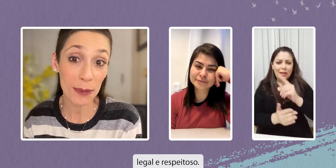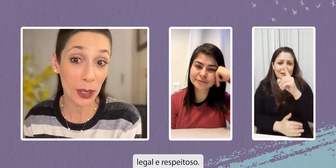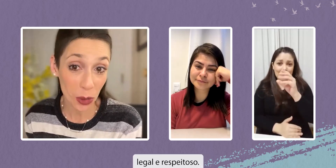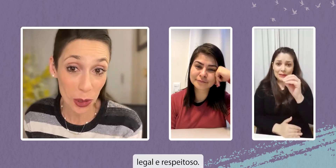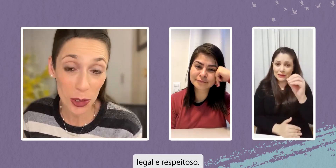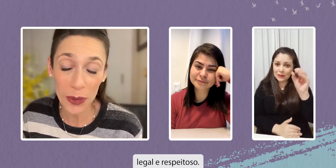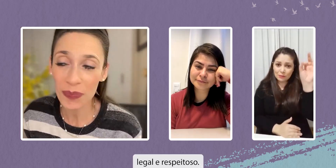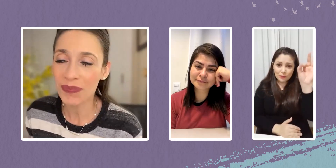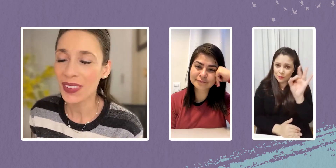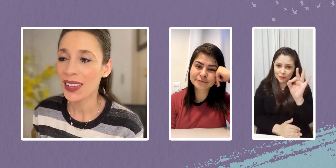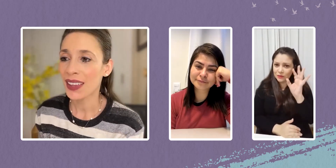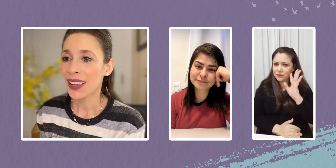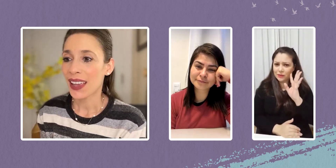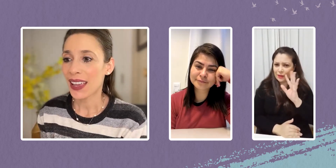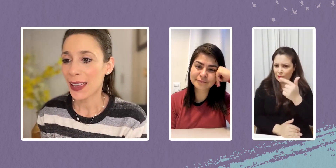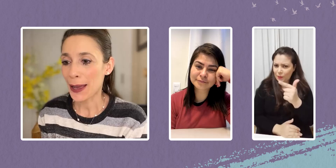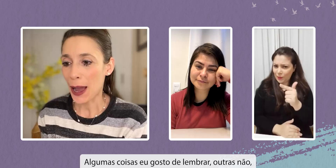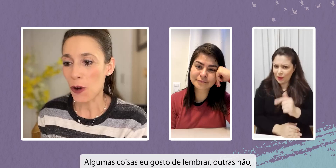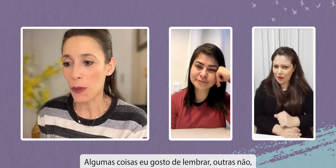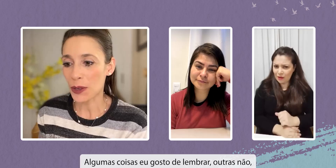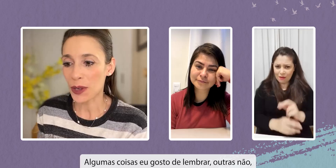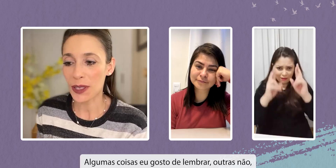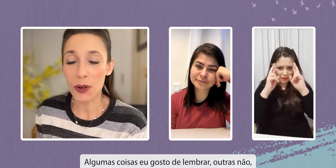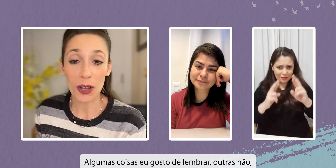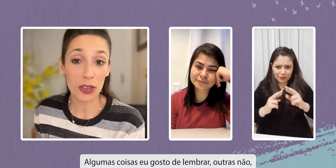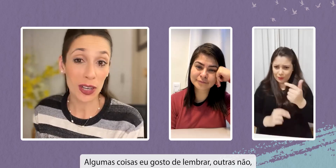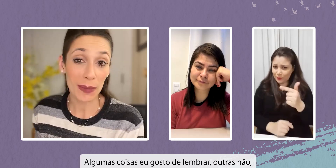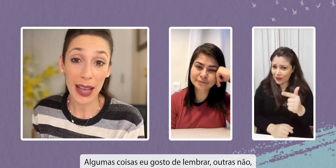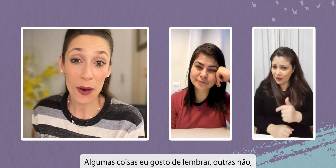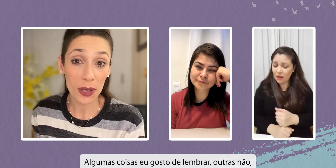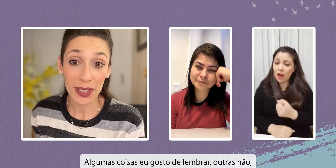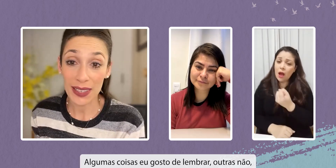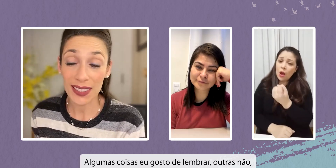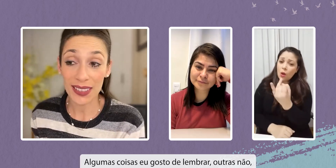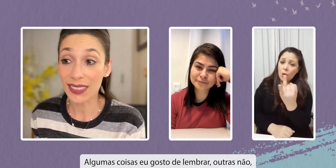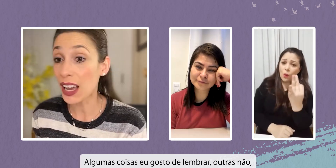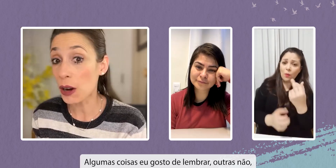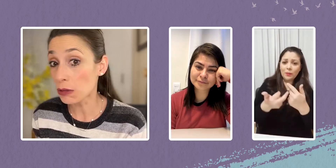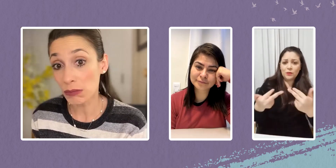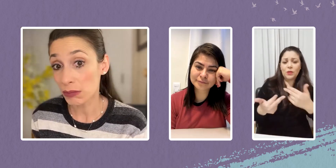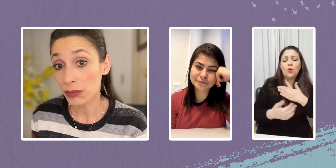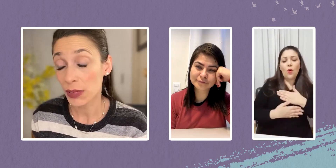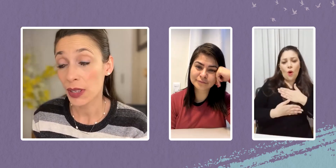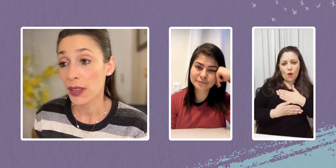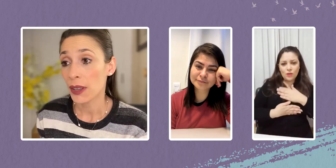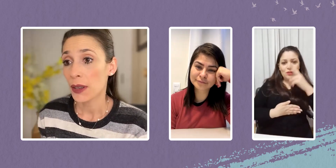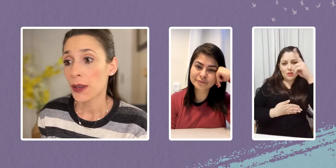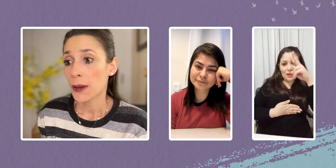e respeitoso. Algumas coisas eu gosto de lembrar, outras não.